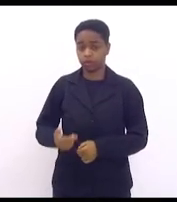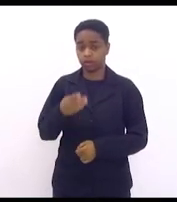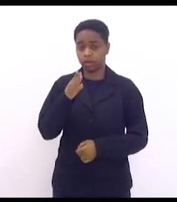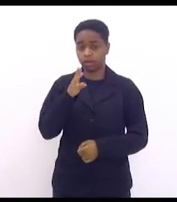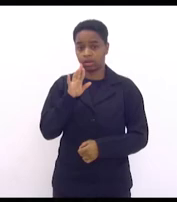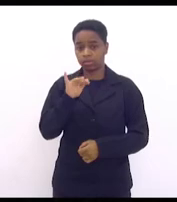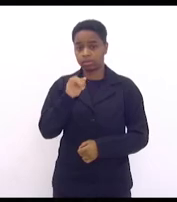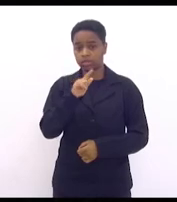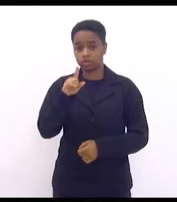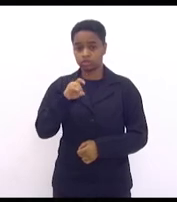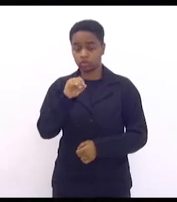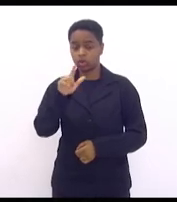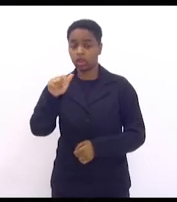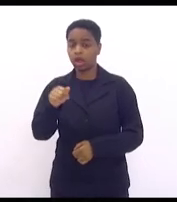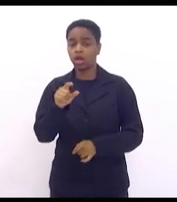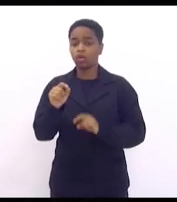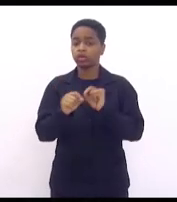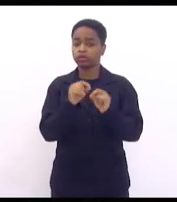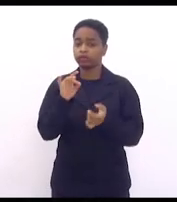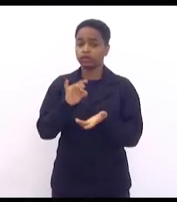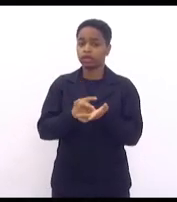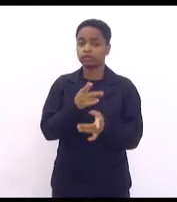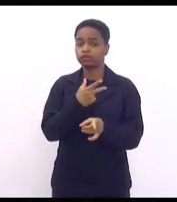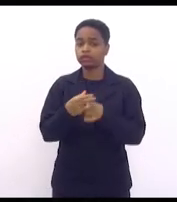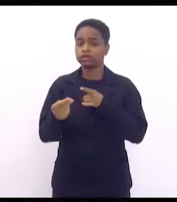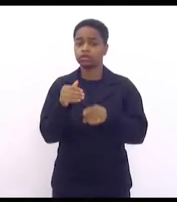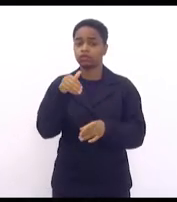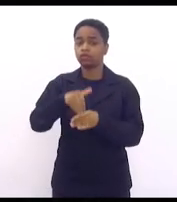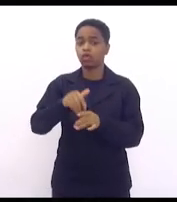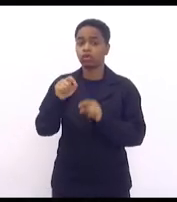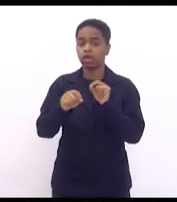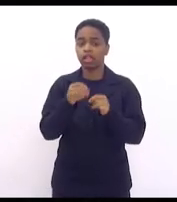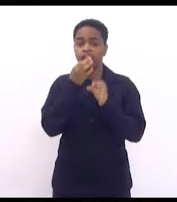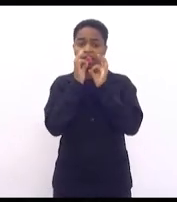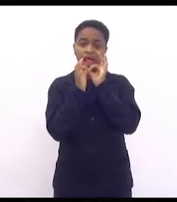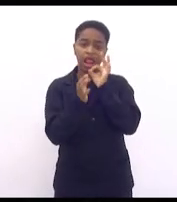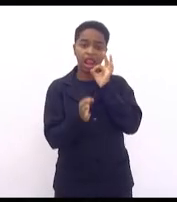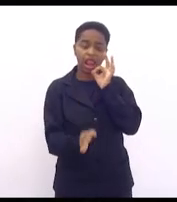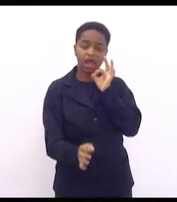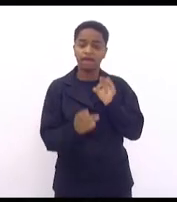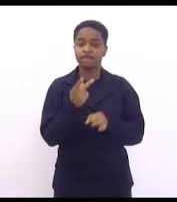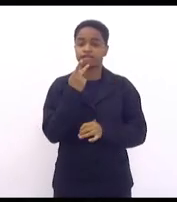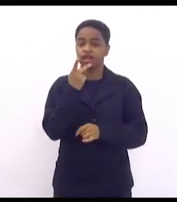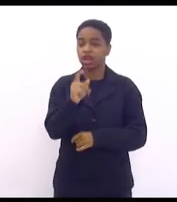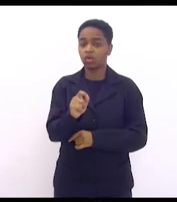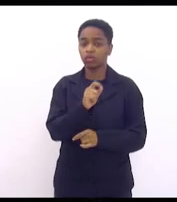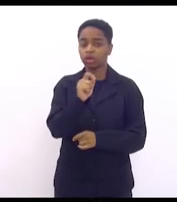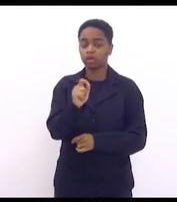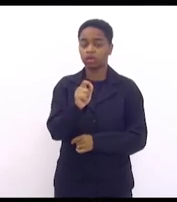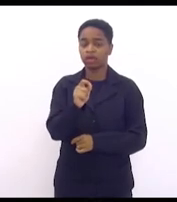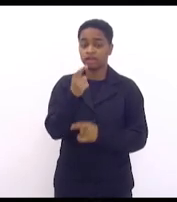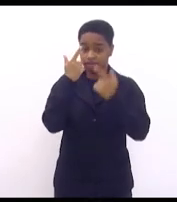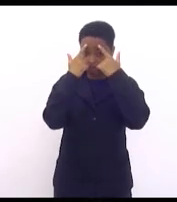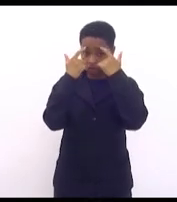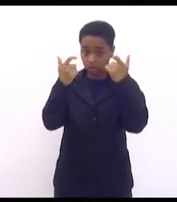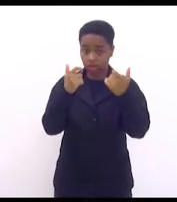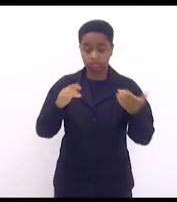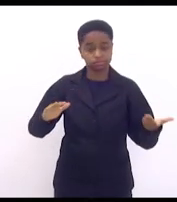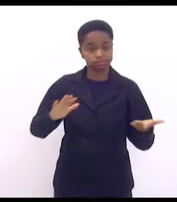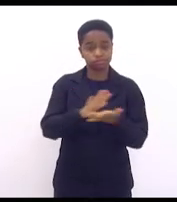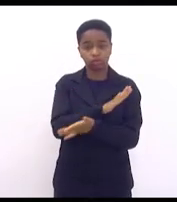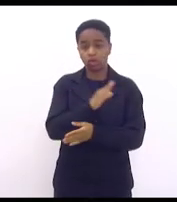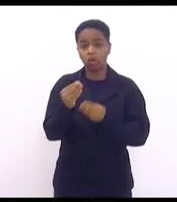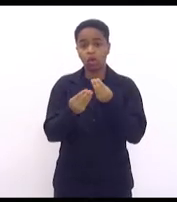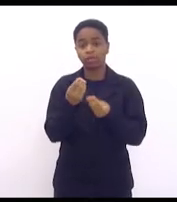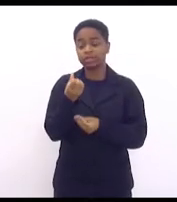que fez ganhar a eleição foi a falácia de dizer que a violência seria resolvida